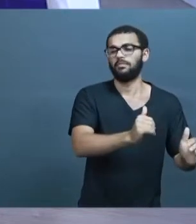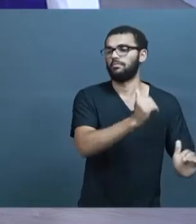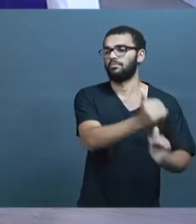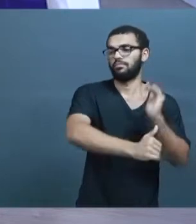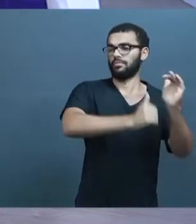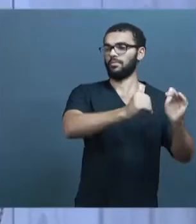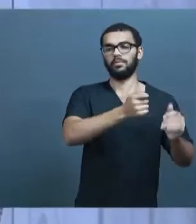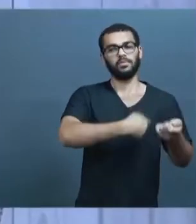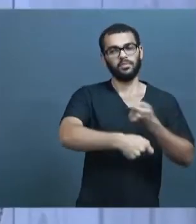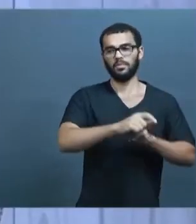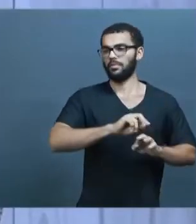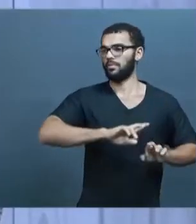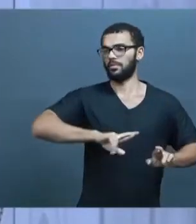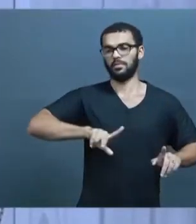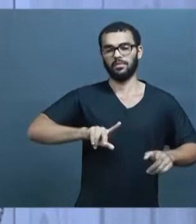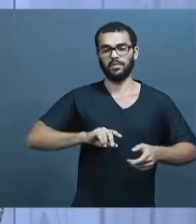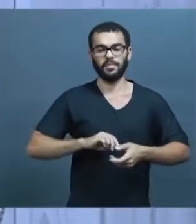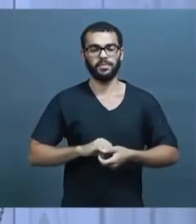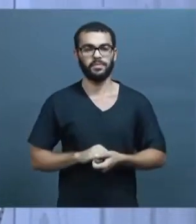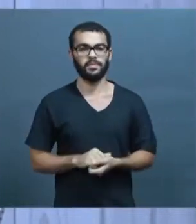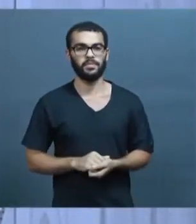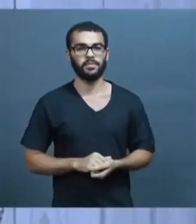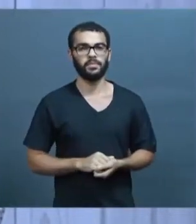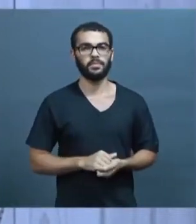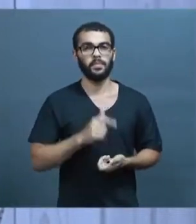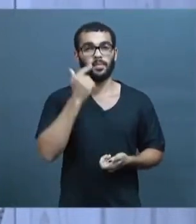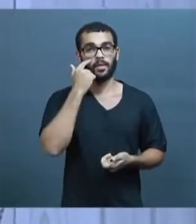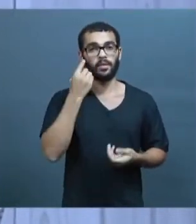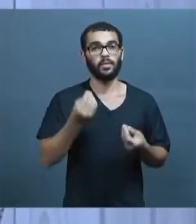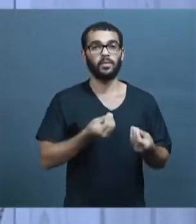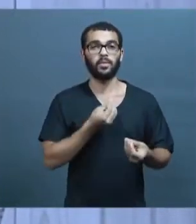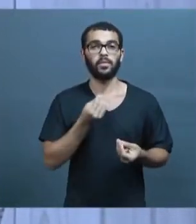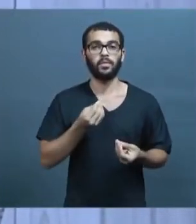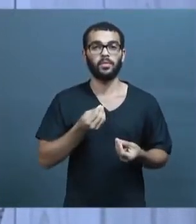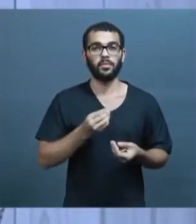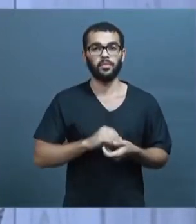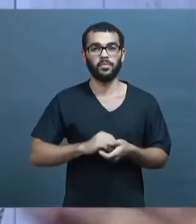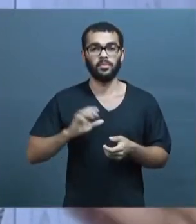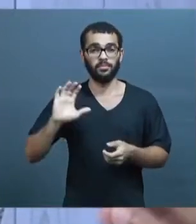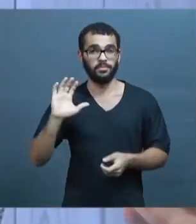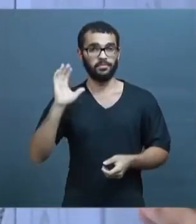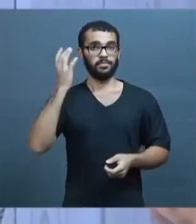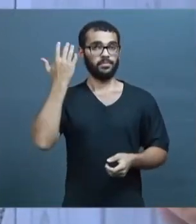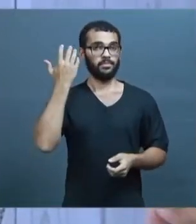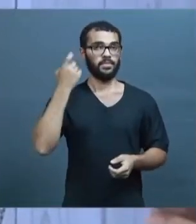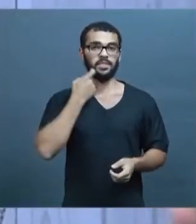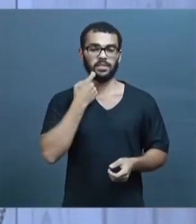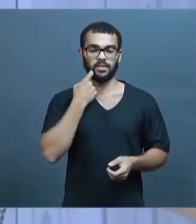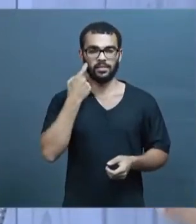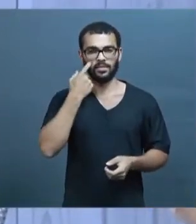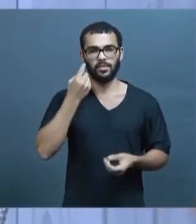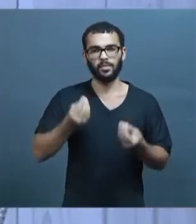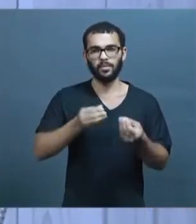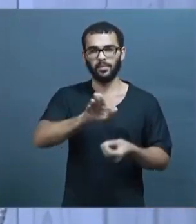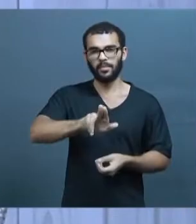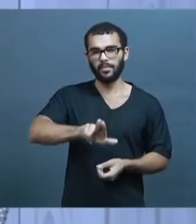Com certeza. E como será que fica o tempo nesta sexta-feira? Veja agora a previsão para Uberlândia e